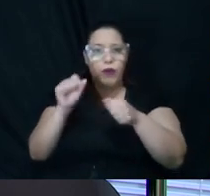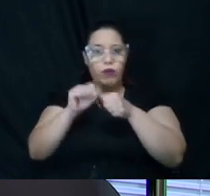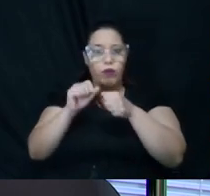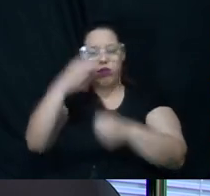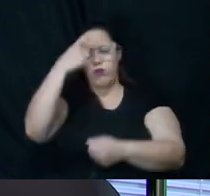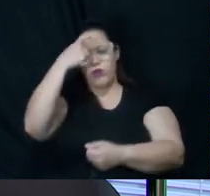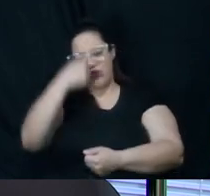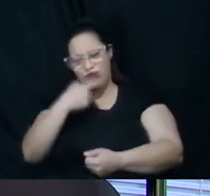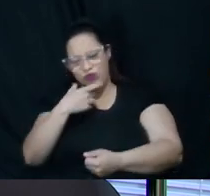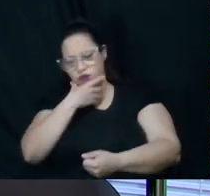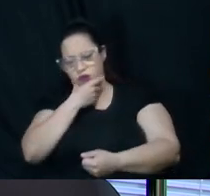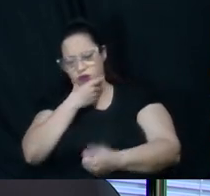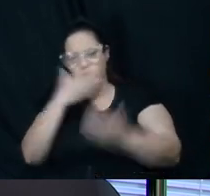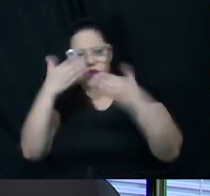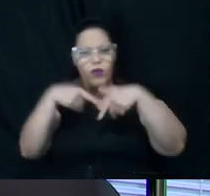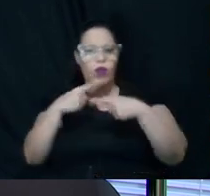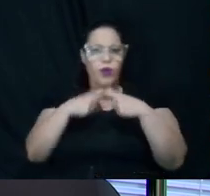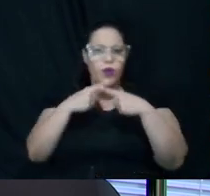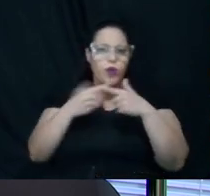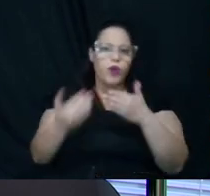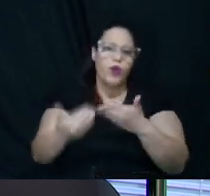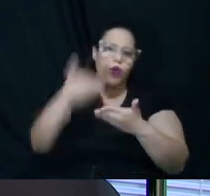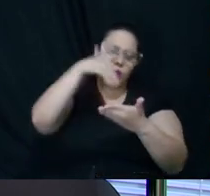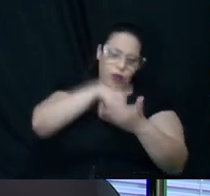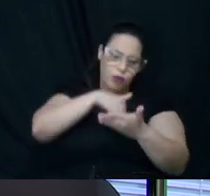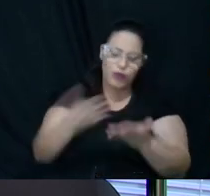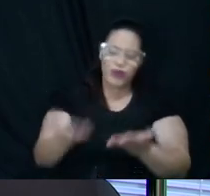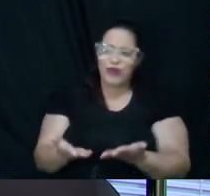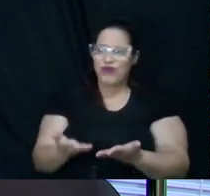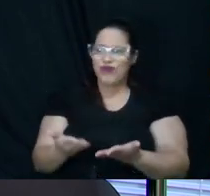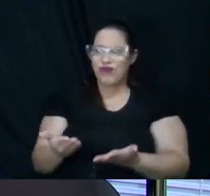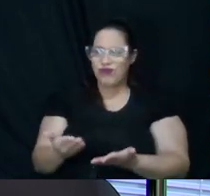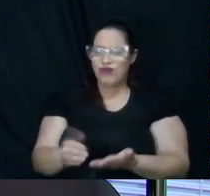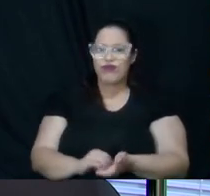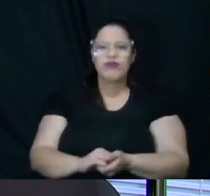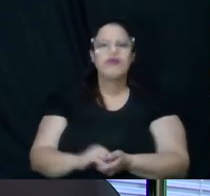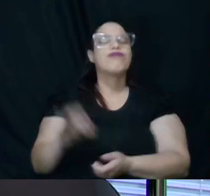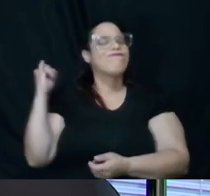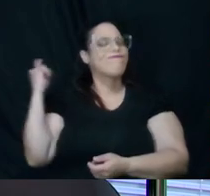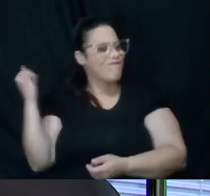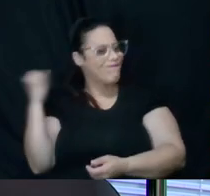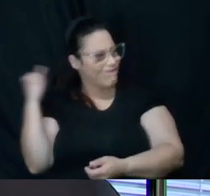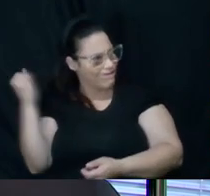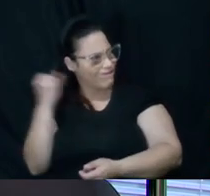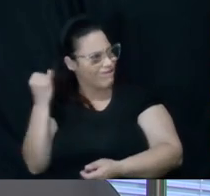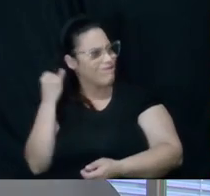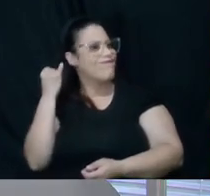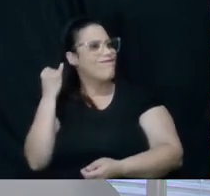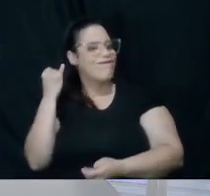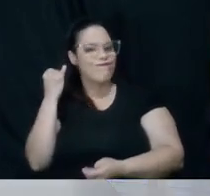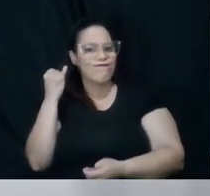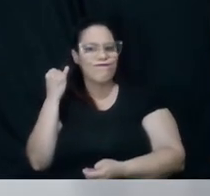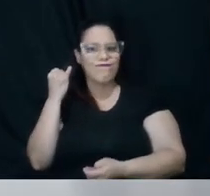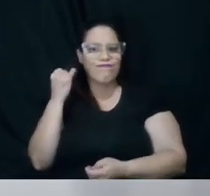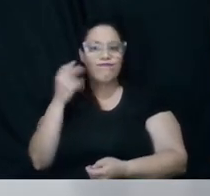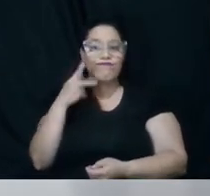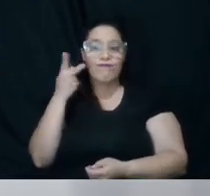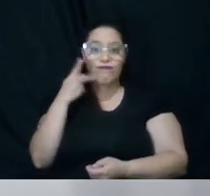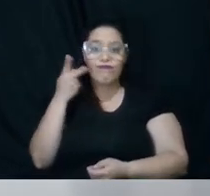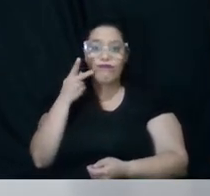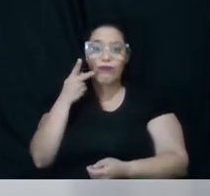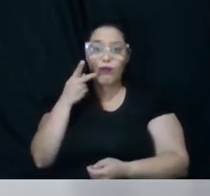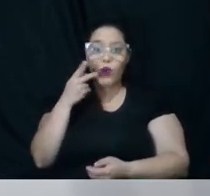ver o porquê ela chegou nessa situação, né? Isso é interessante, né? É muito importante e eu falo que é até uma reflexão para